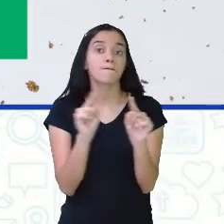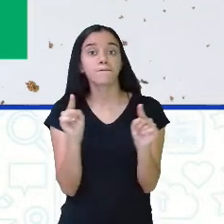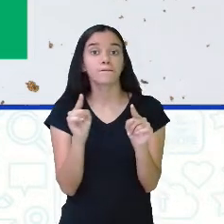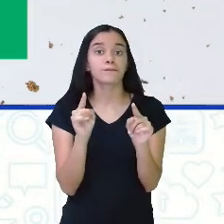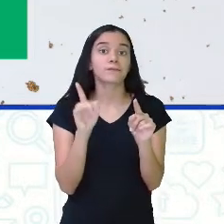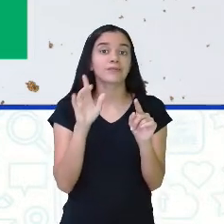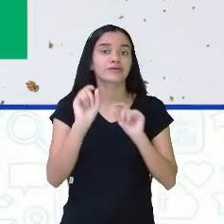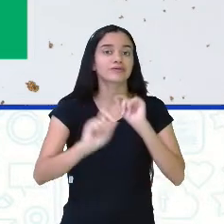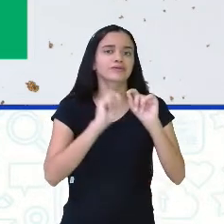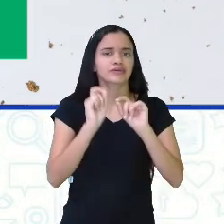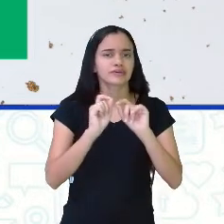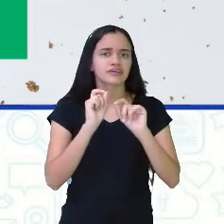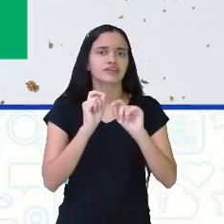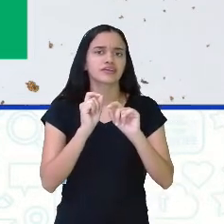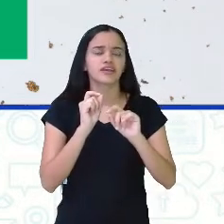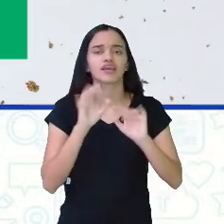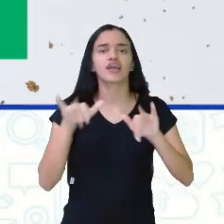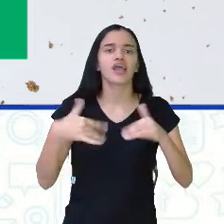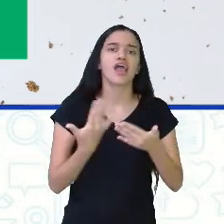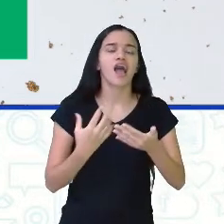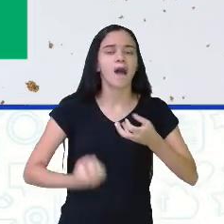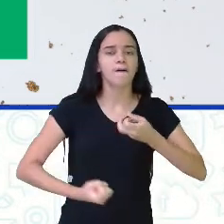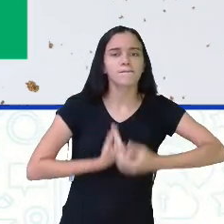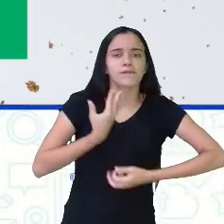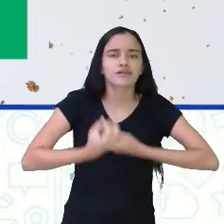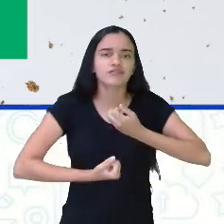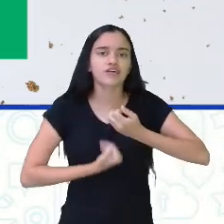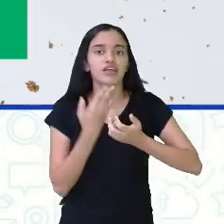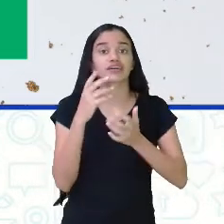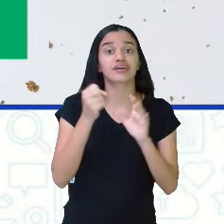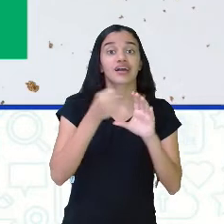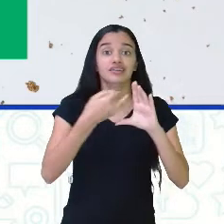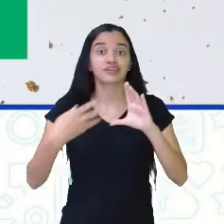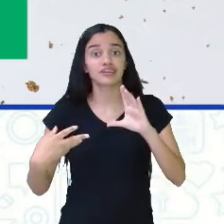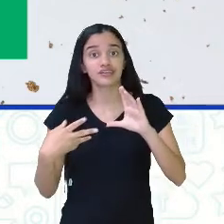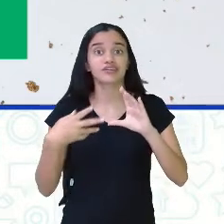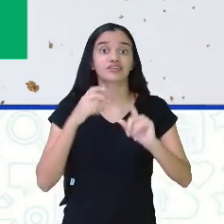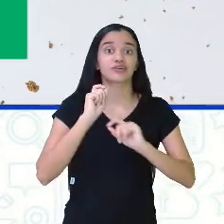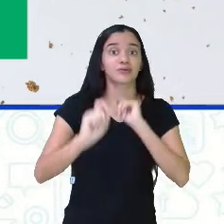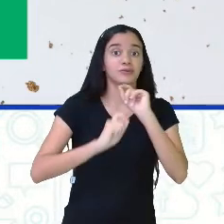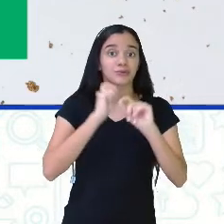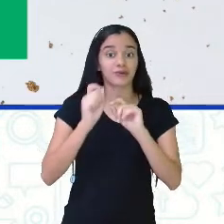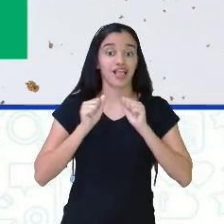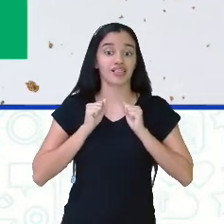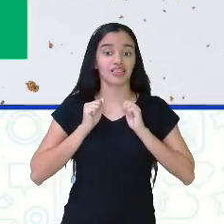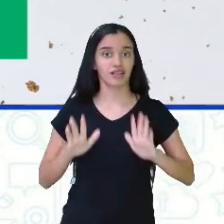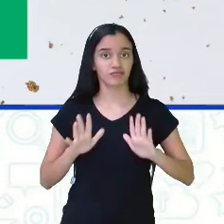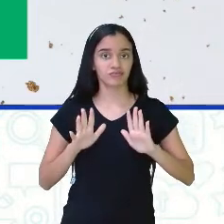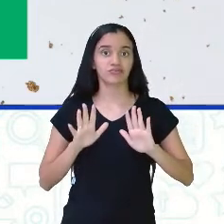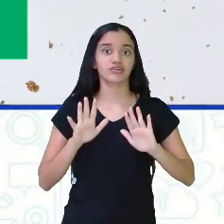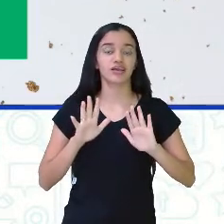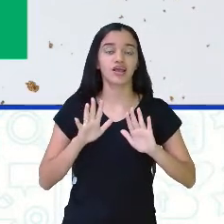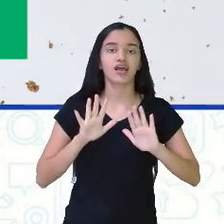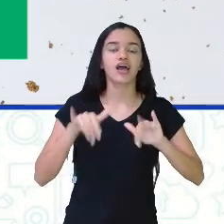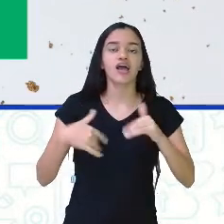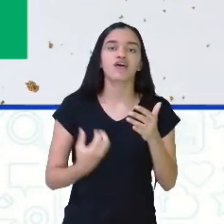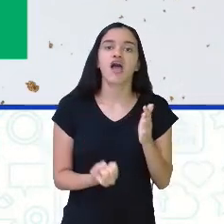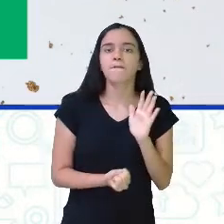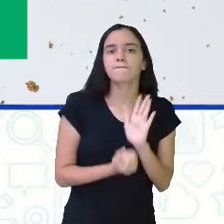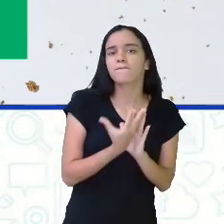marcados pela manifestação estética e caracterizados pela mímesis da ação, ou seja, reprodução da